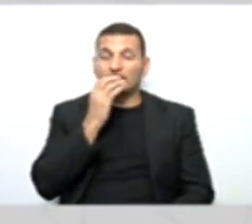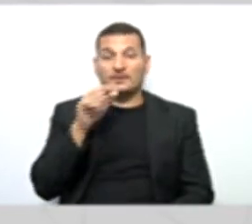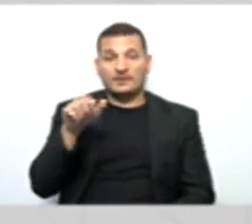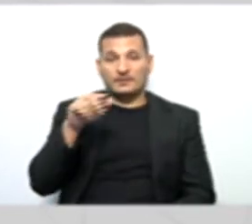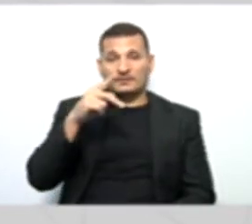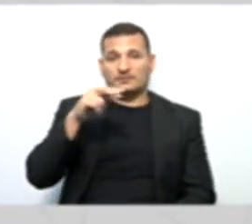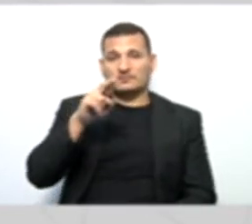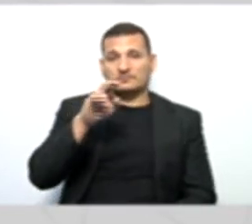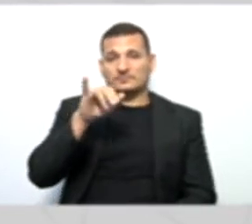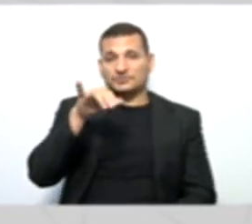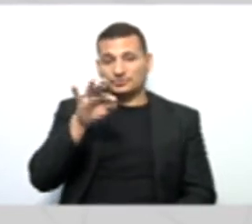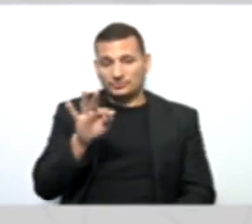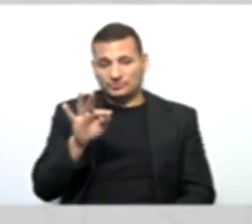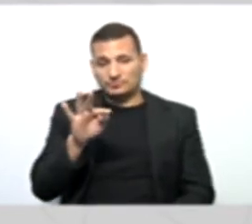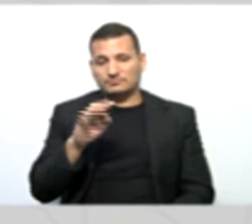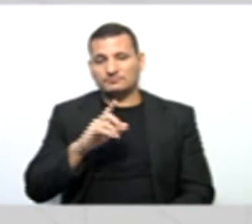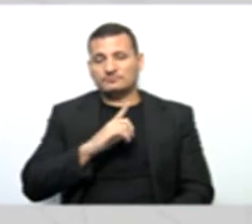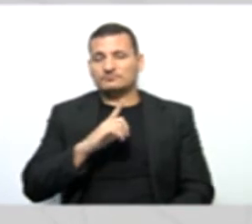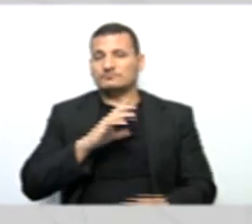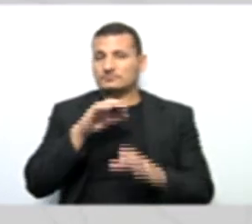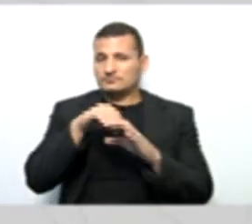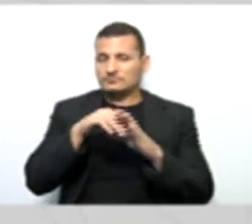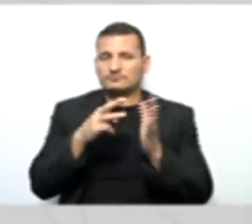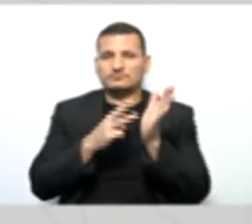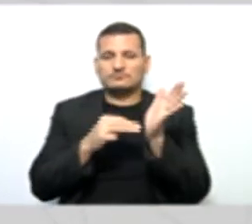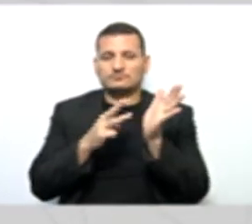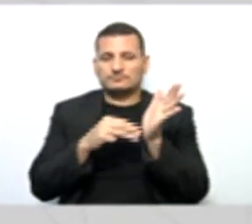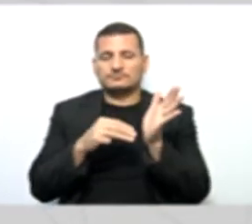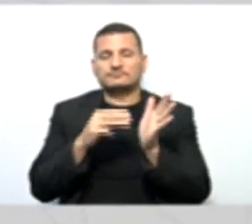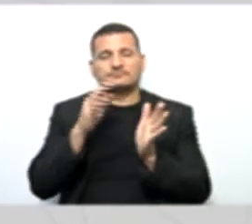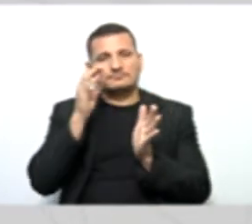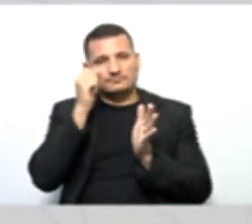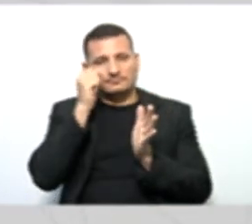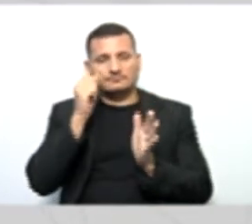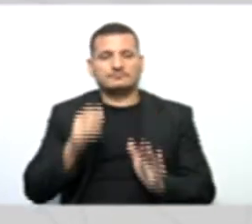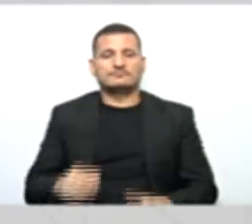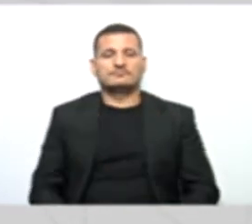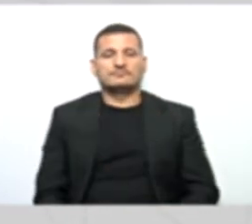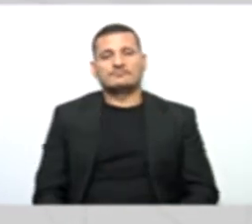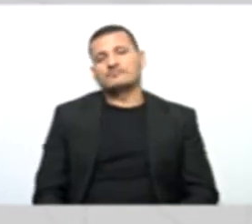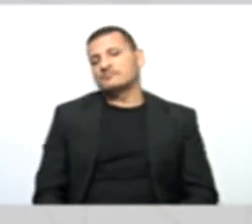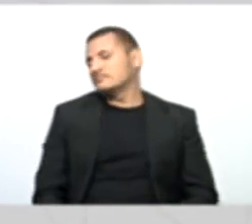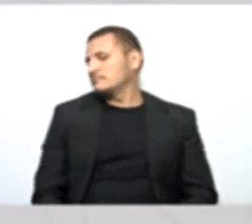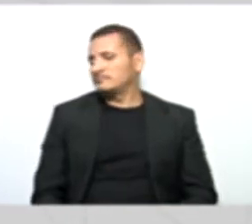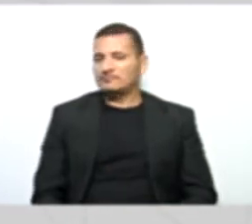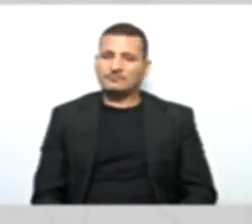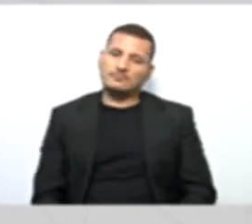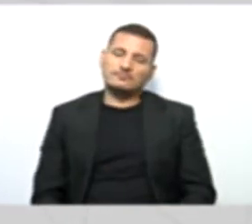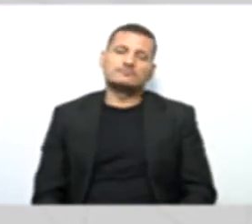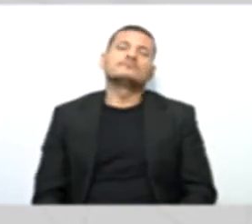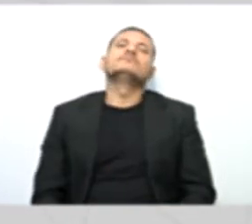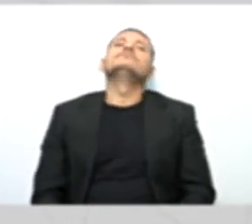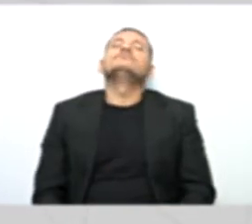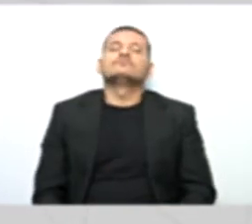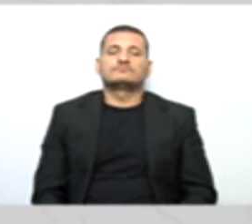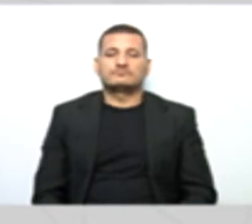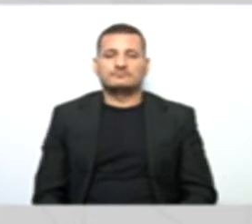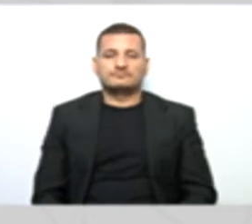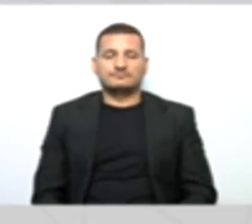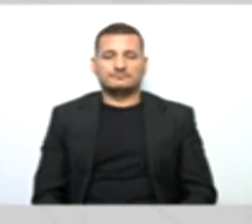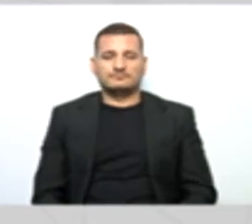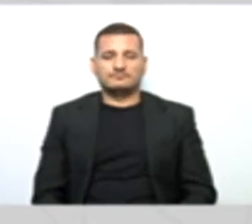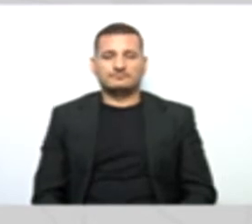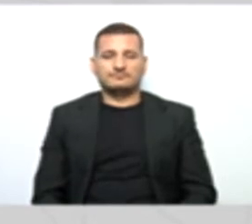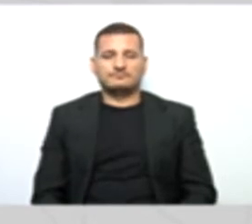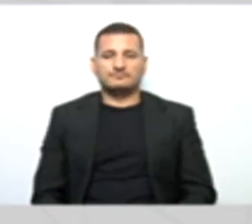aqui está dentro do nosso método de classe dormir. Beleza? Porque não coube aqui, eu coloquei aqui do lado. Tranquilo?